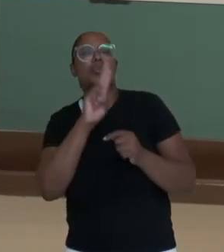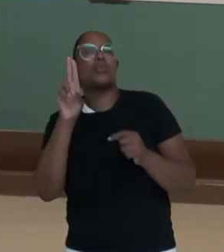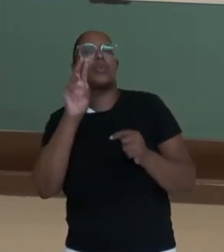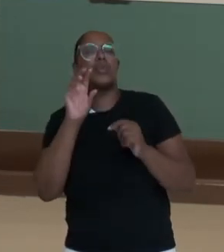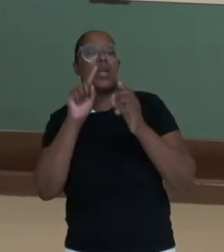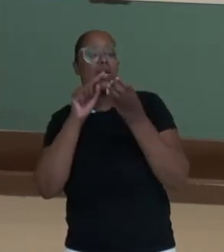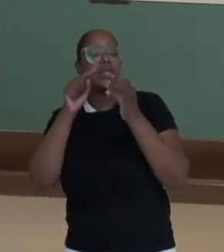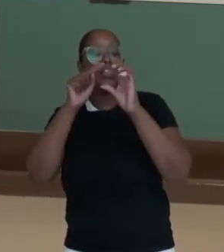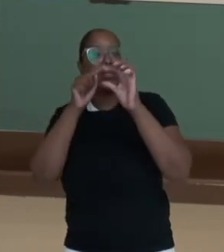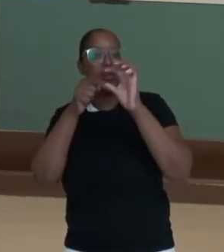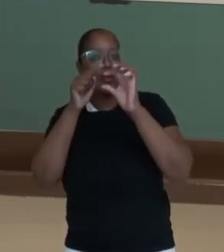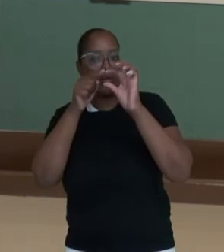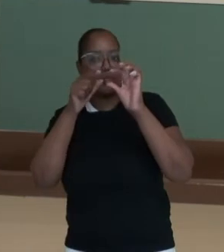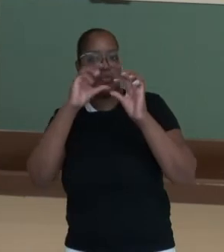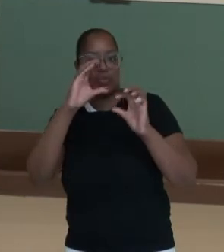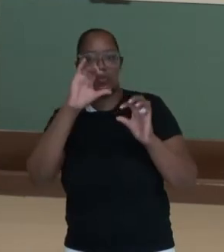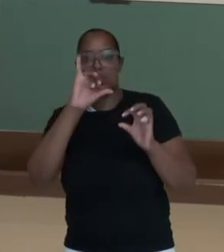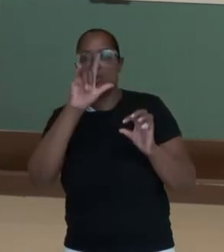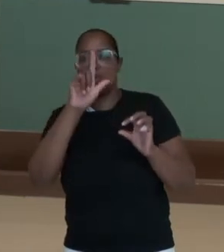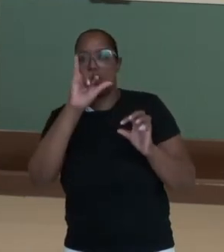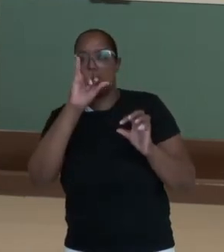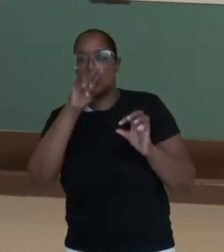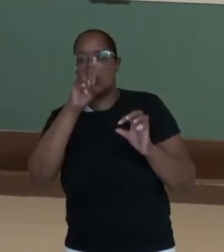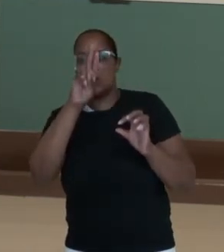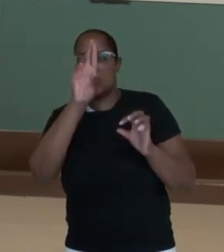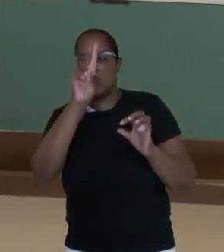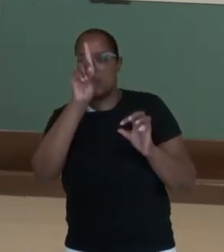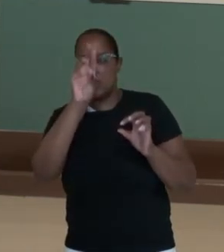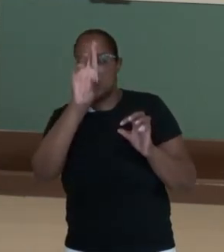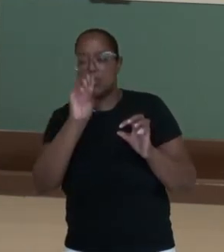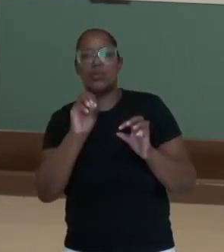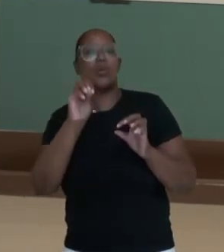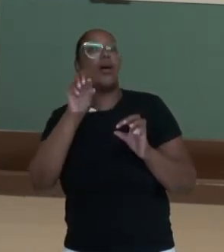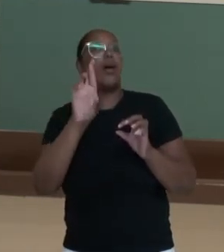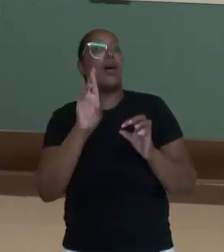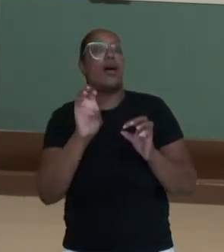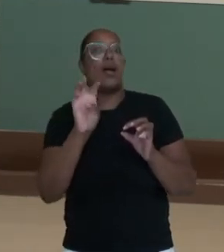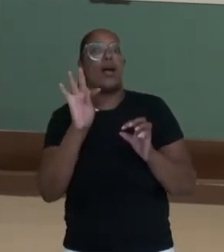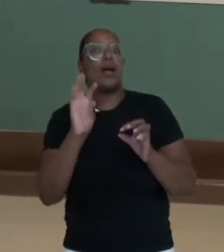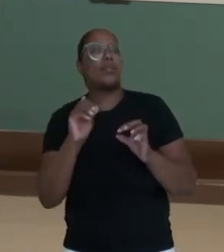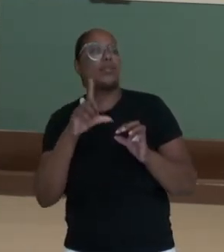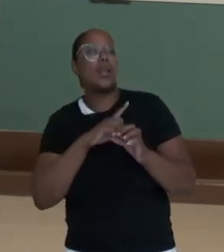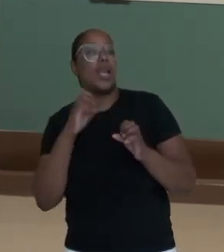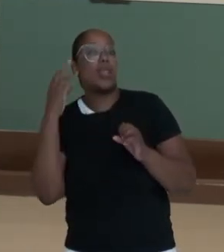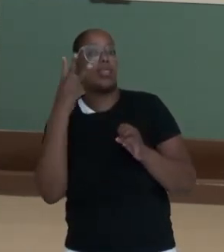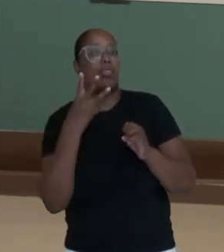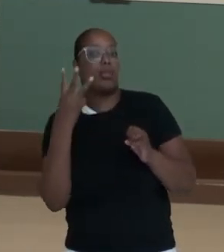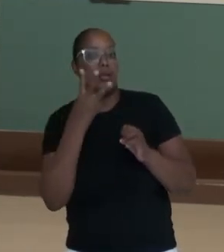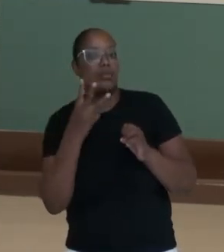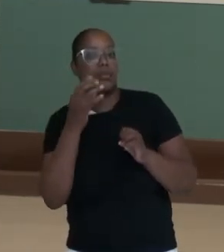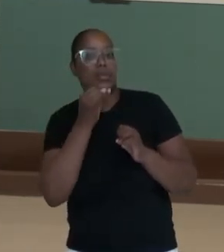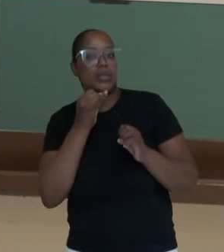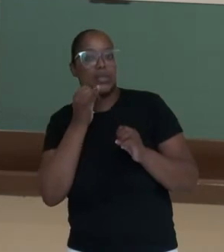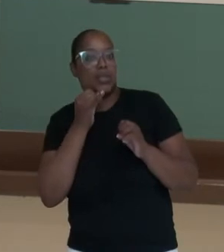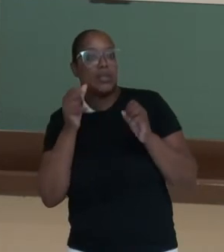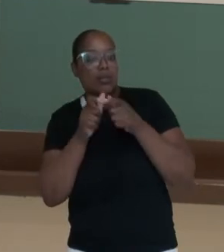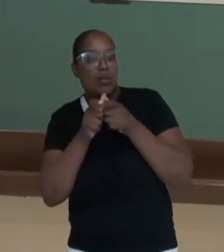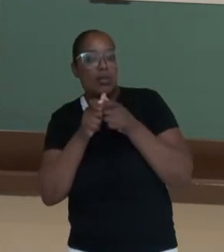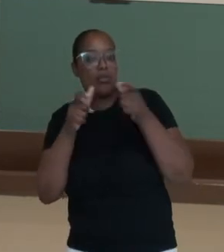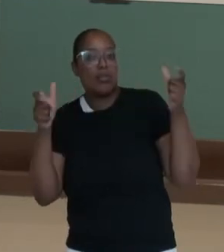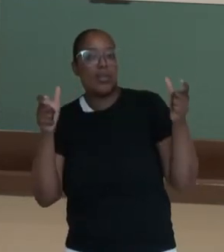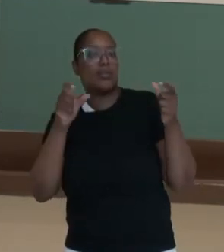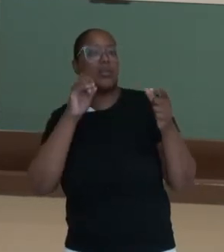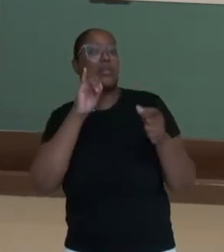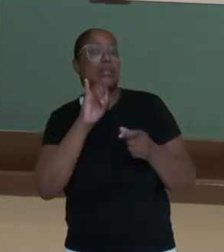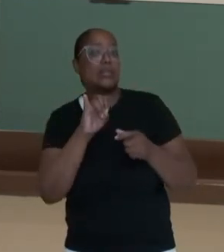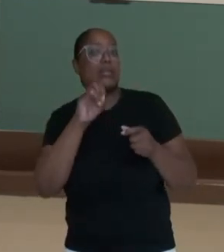reto. Agora, quando a gente pega esse cilindro que está em 3 dimensões e planifico ele, o que